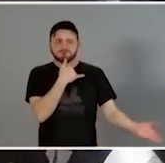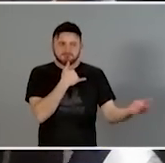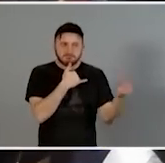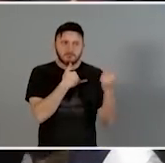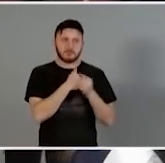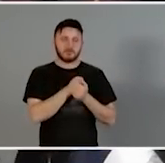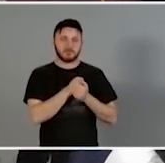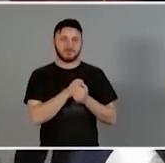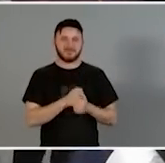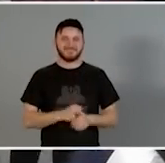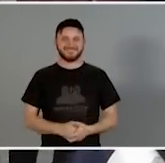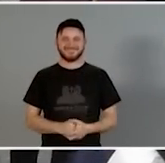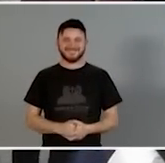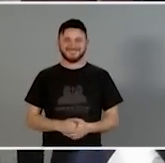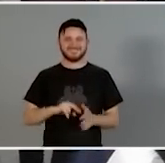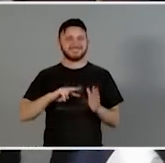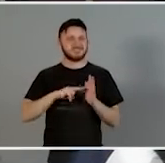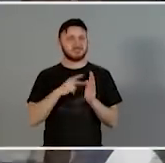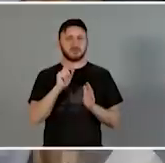É, meus irmãos,